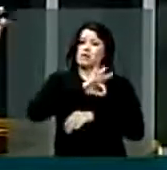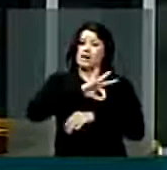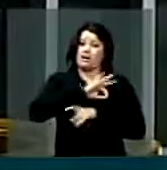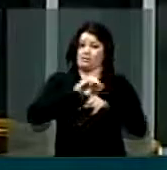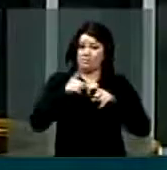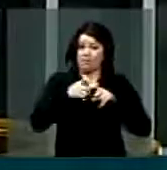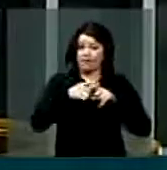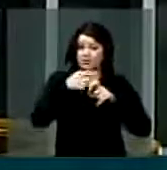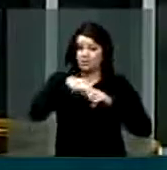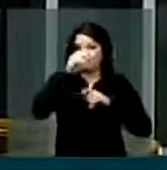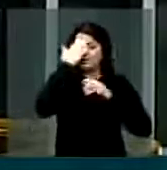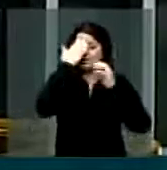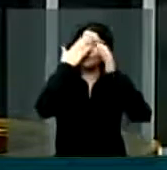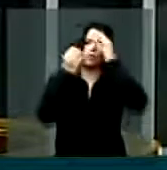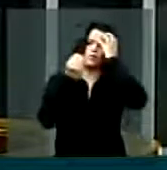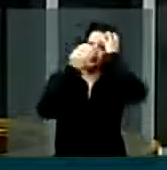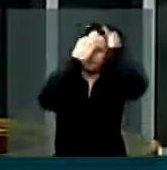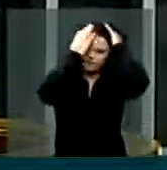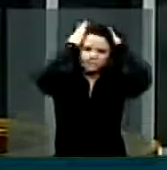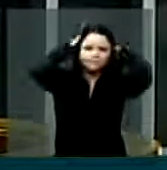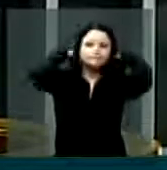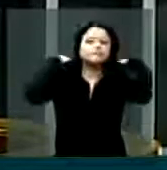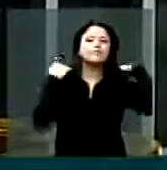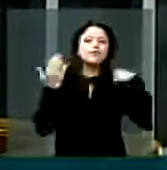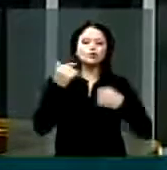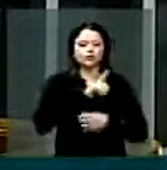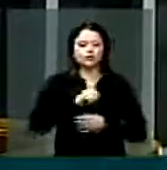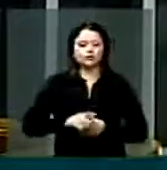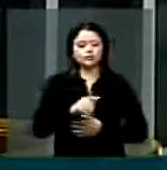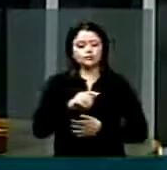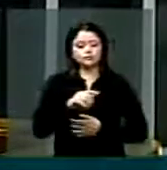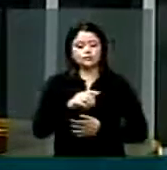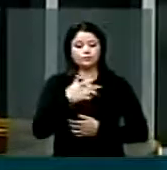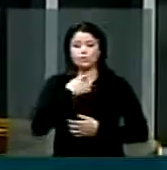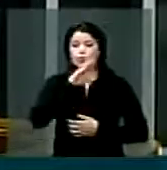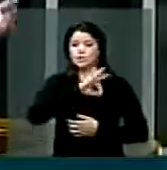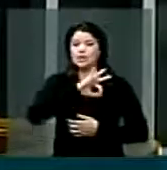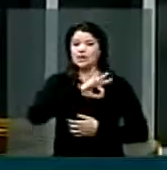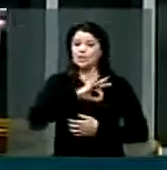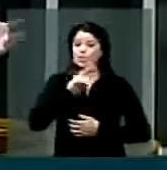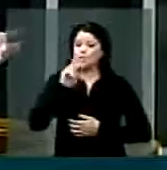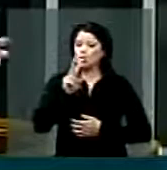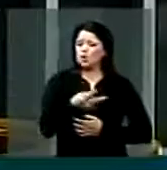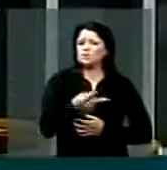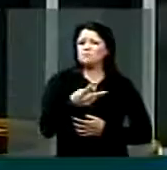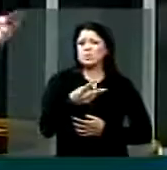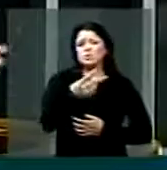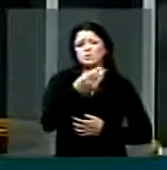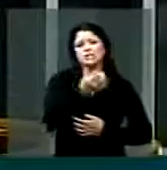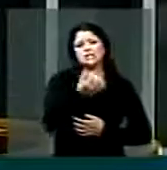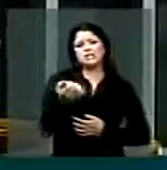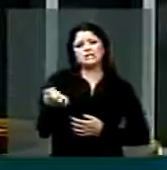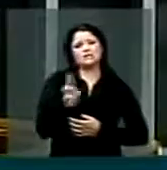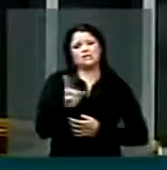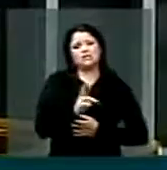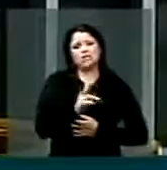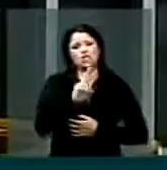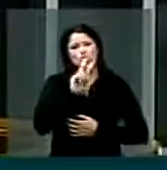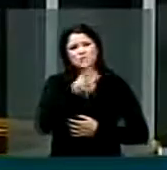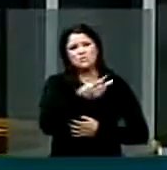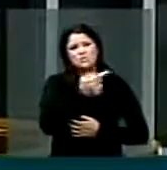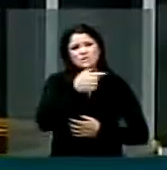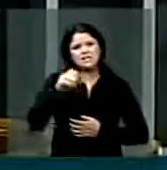lá, deputado Garotinho, Vossa Excelência, que foi governador do Rio de Janeiro, inicialmente, bruto, em torno de R$ 2.600, R$